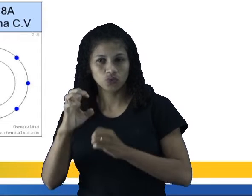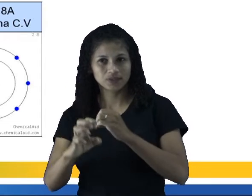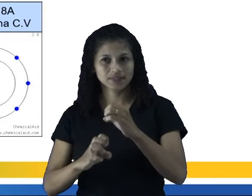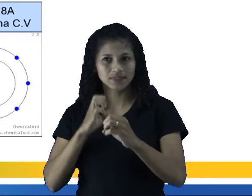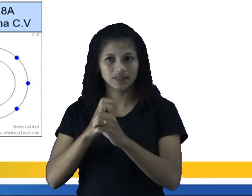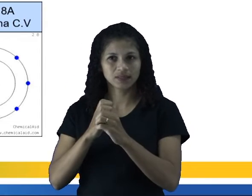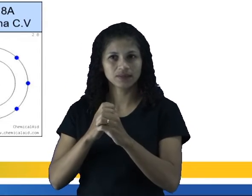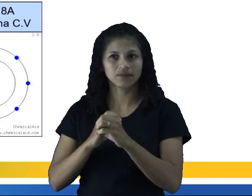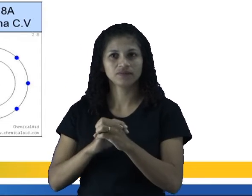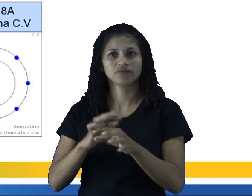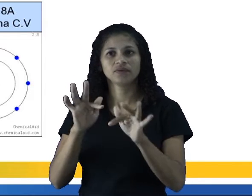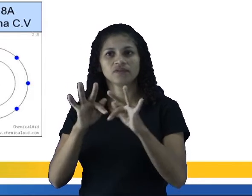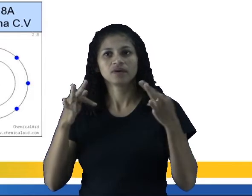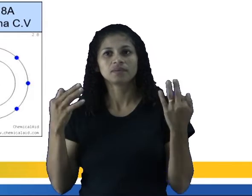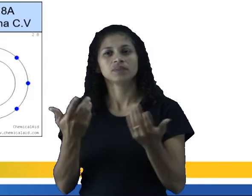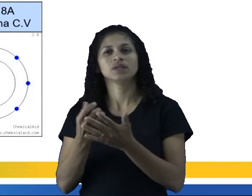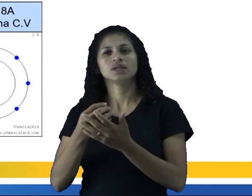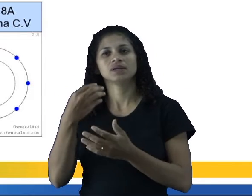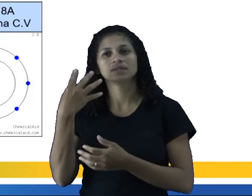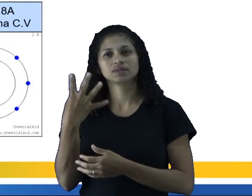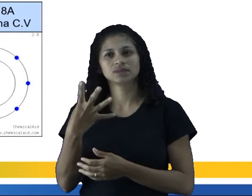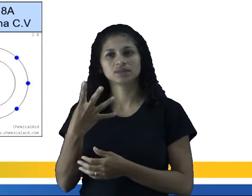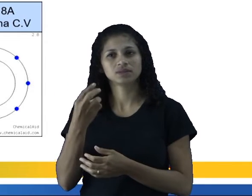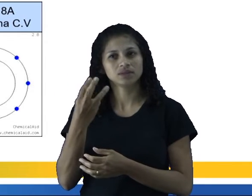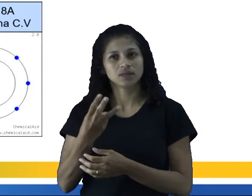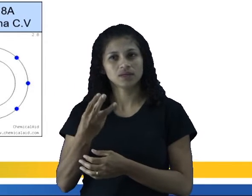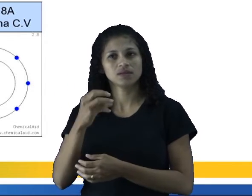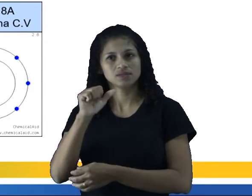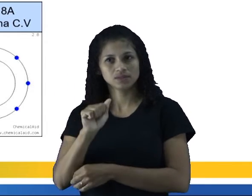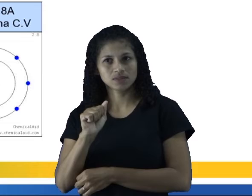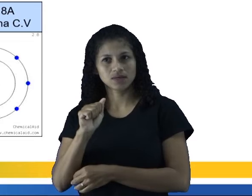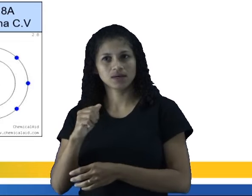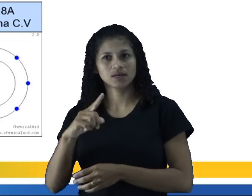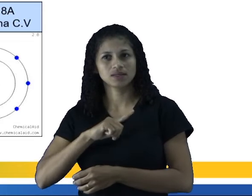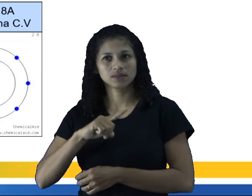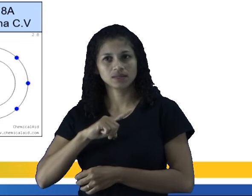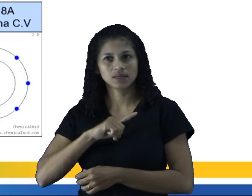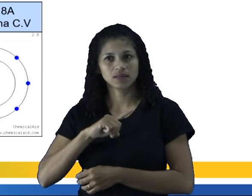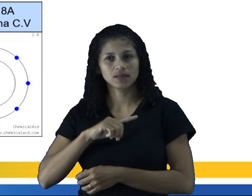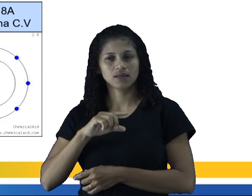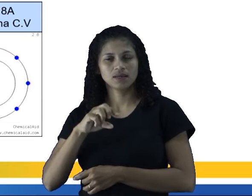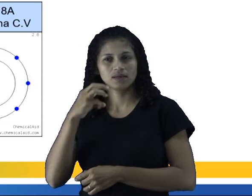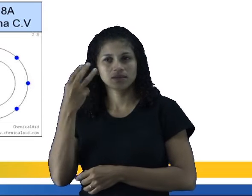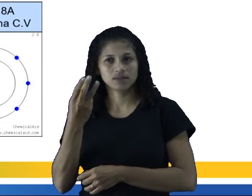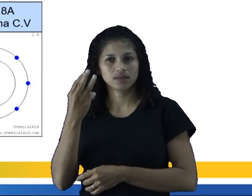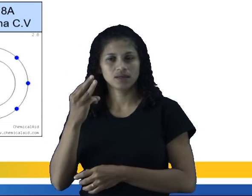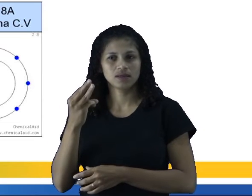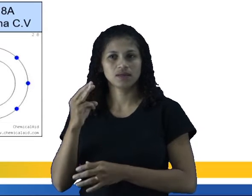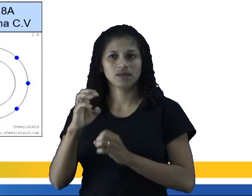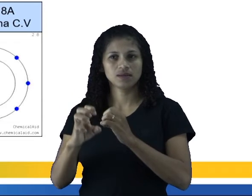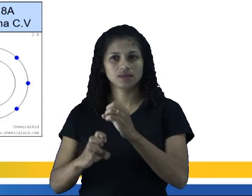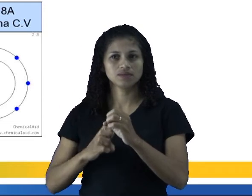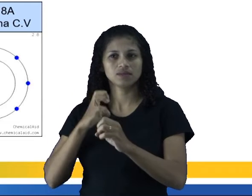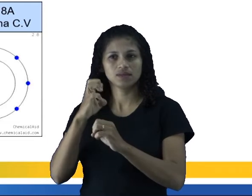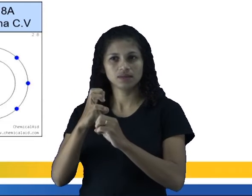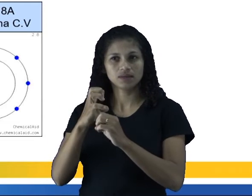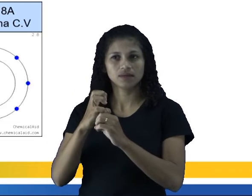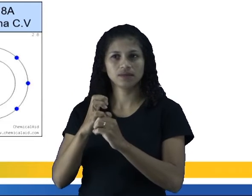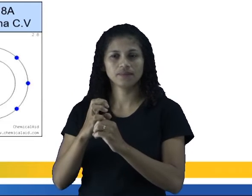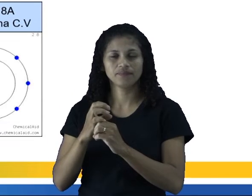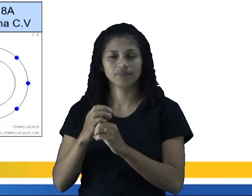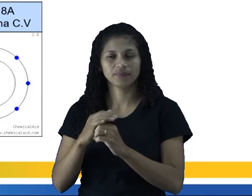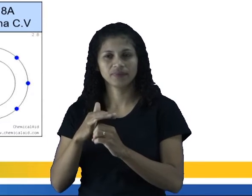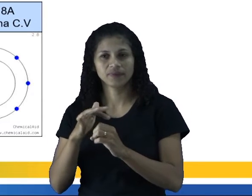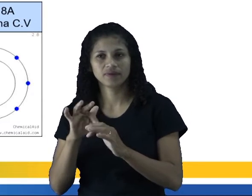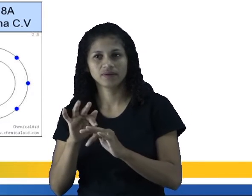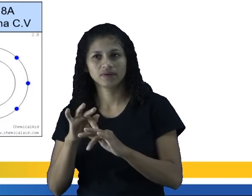família 3A, né, da família do boro, eles vão ter o quê? 3 elétrons. Os elementos da família 4 elétrons, o da